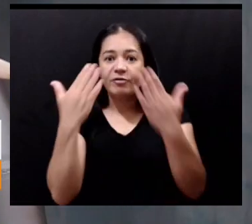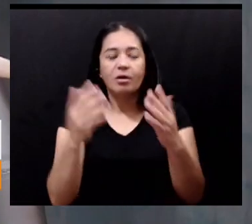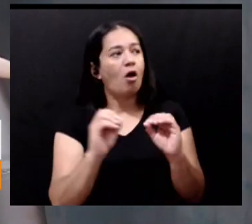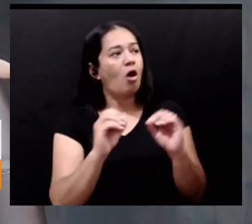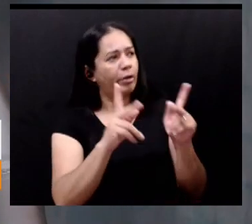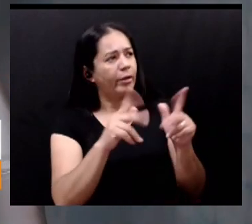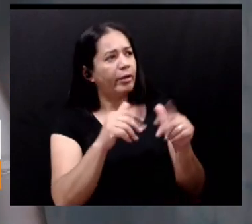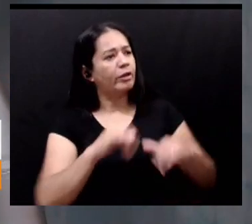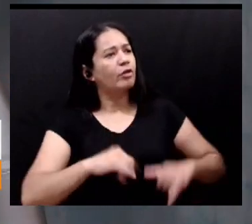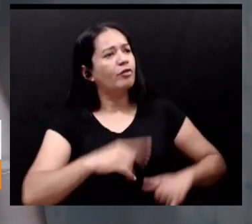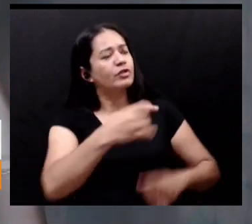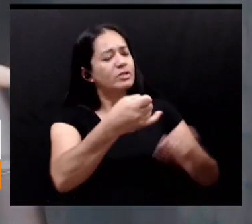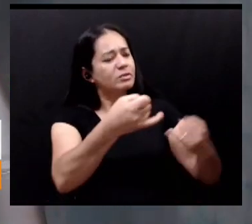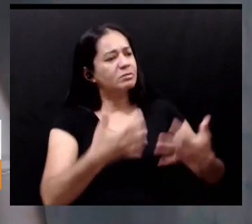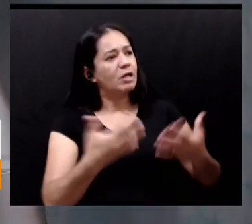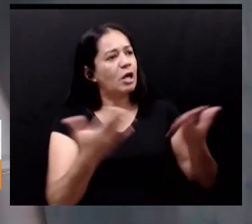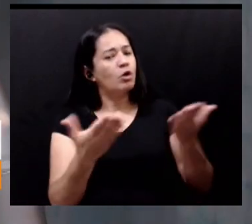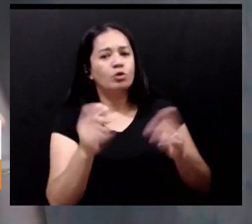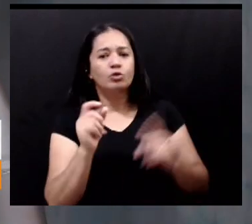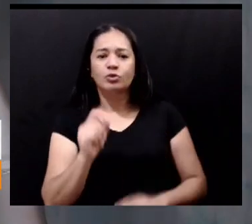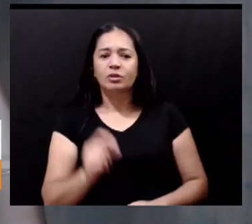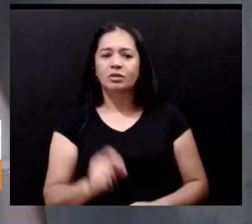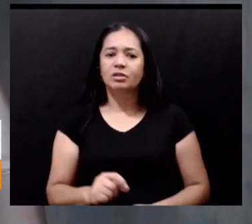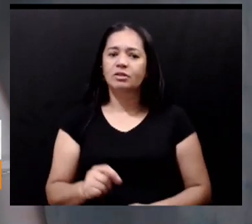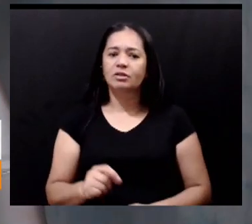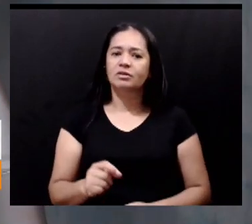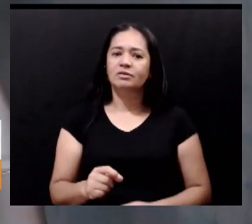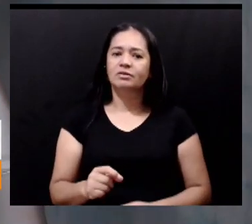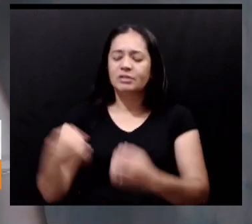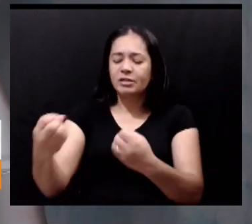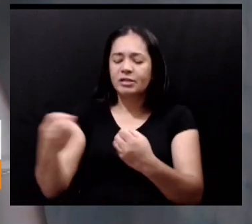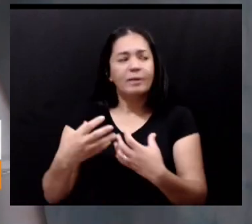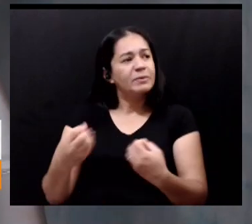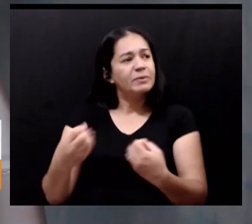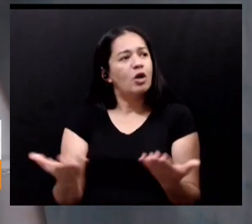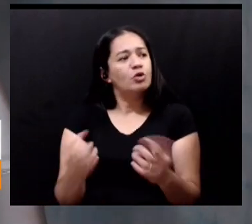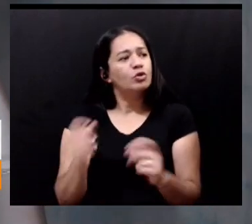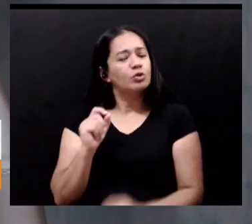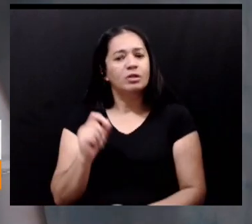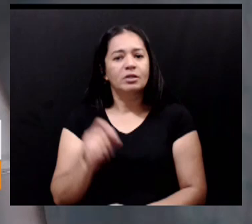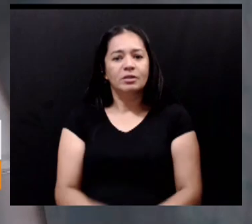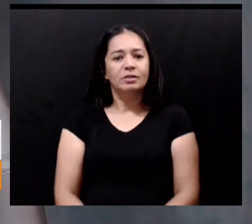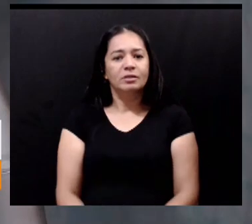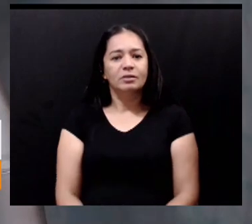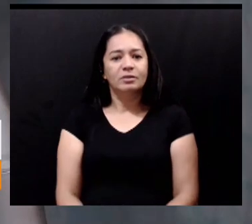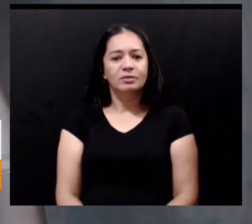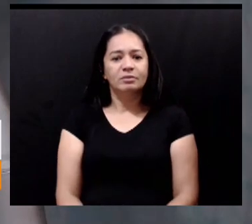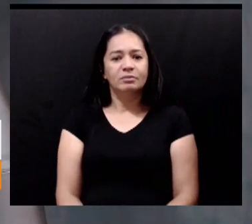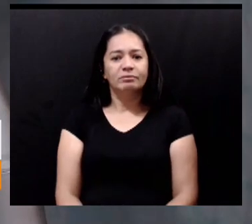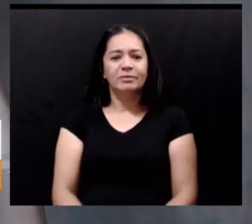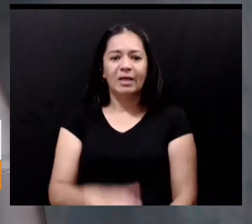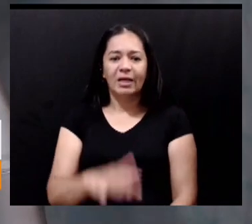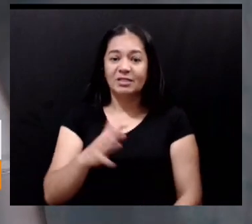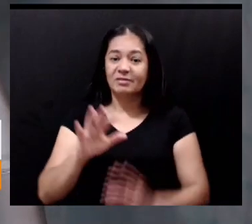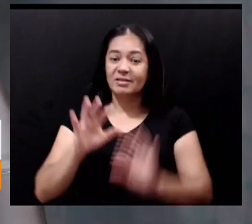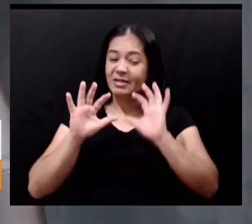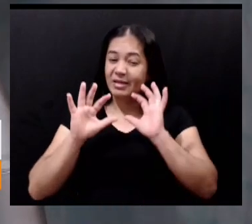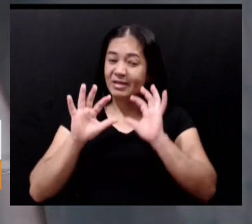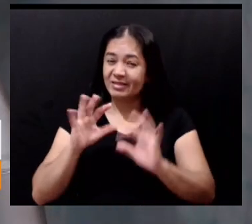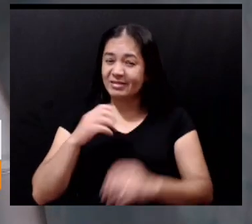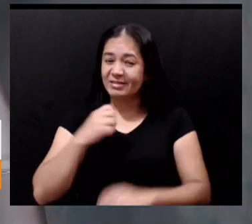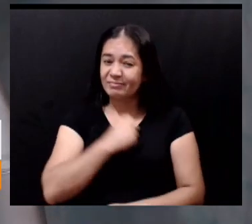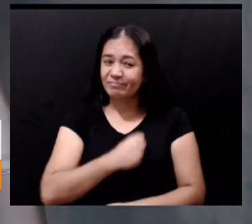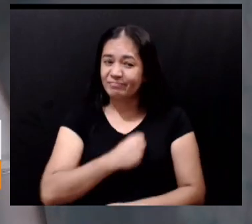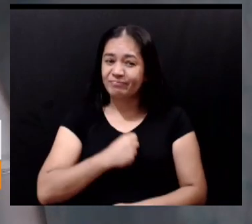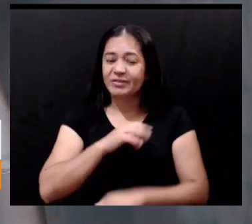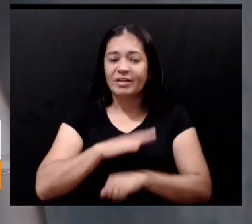contando hoje? O que você quer me sinalizar no dia de hoje? Né? Às vezes essas ausências que vão fazendo e que como que a gente